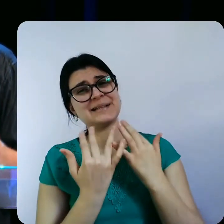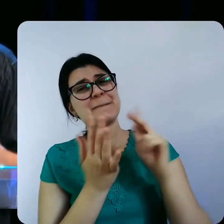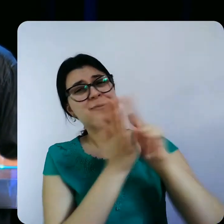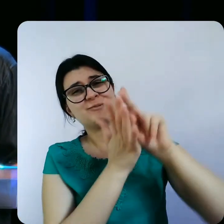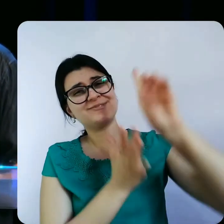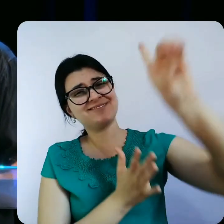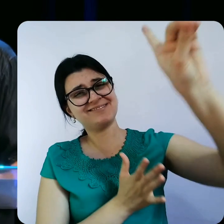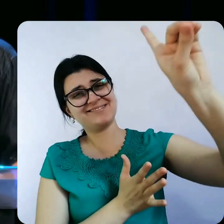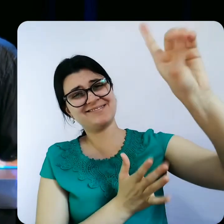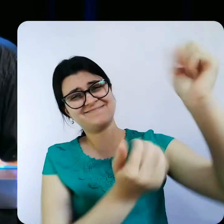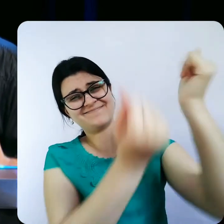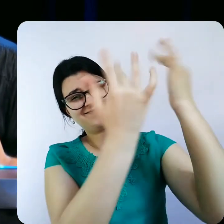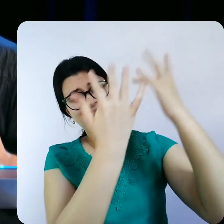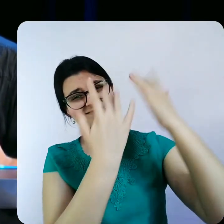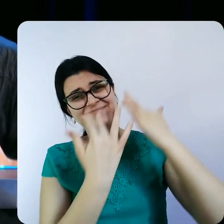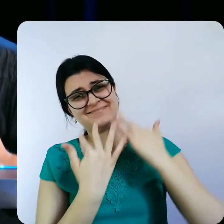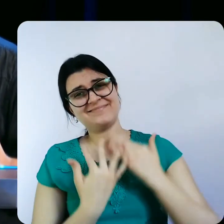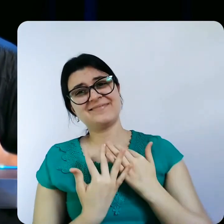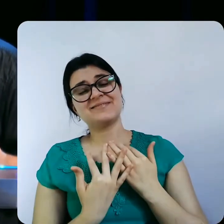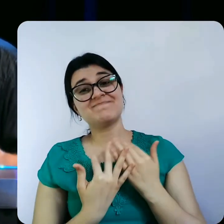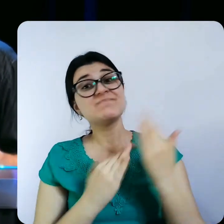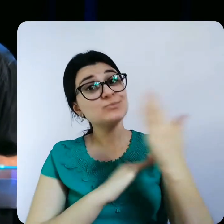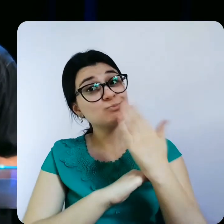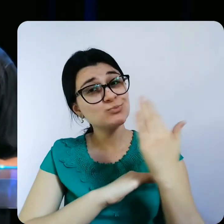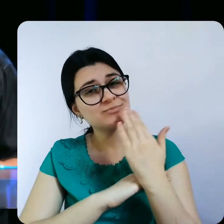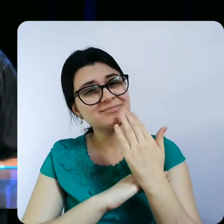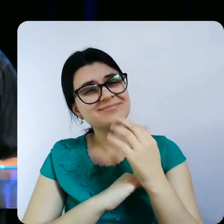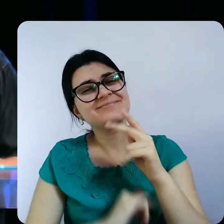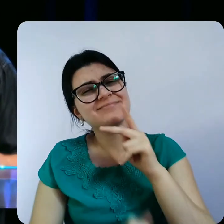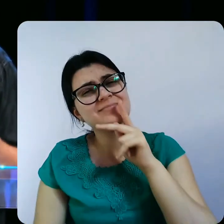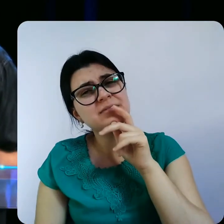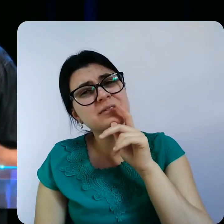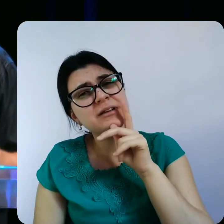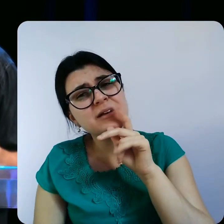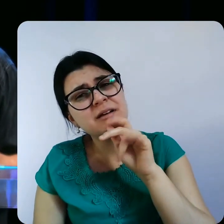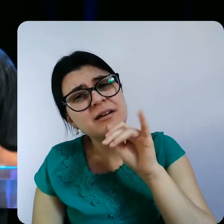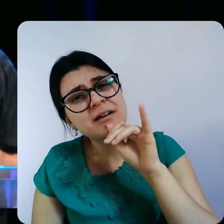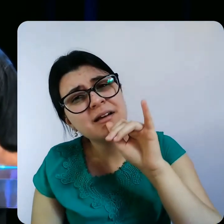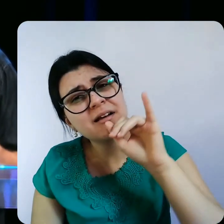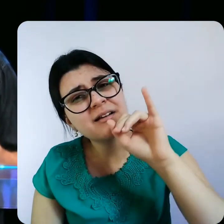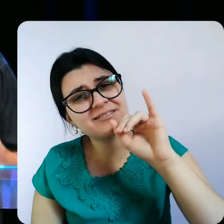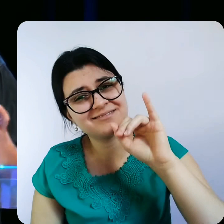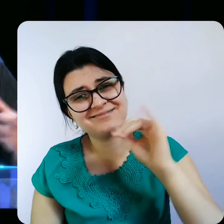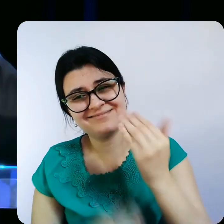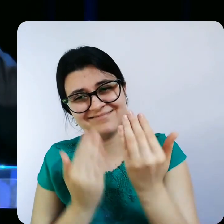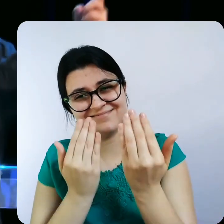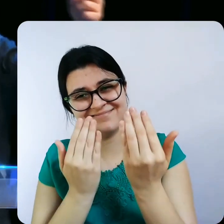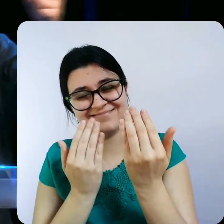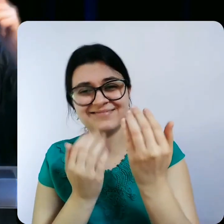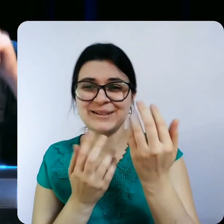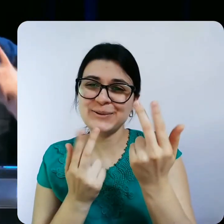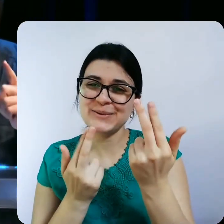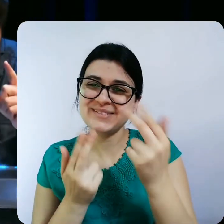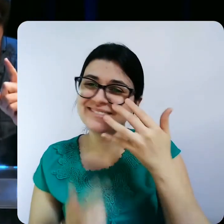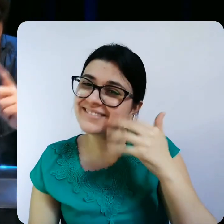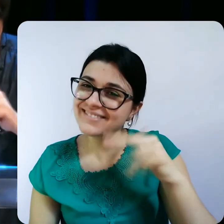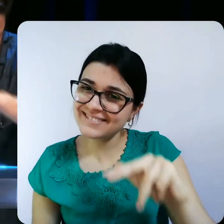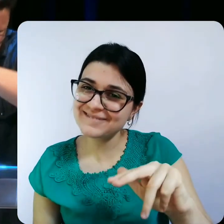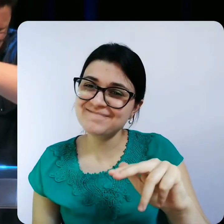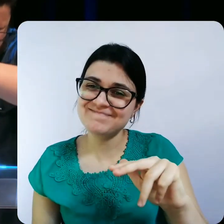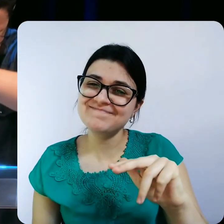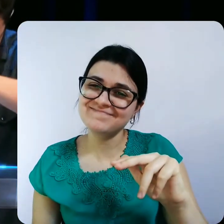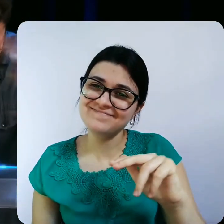papai, meu paizinho, e a certeza de que Ele é meu Pai. Quão maravilhosa essa mensagem! E aí, por causa